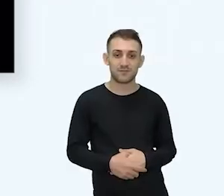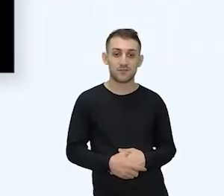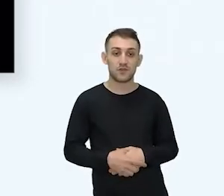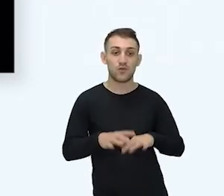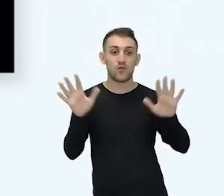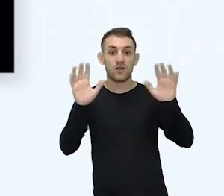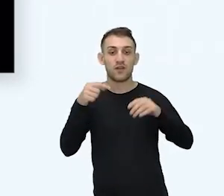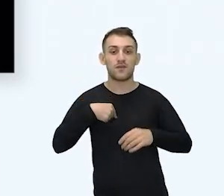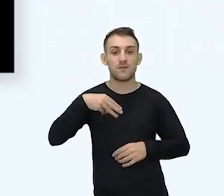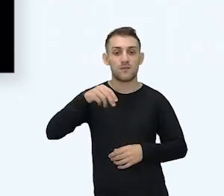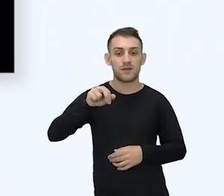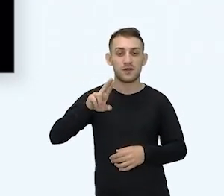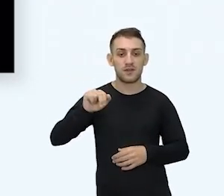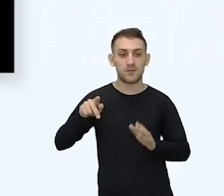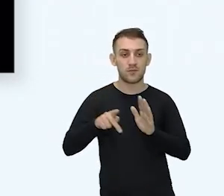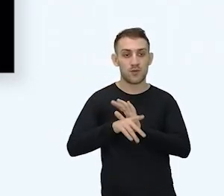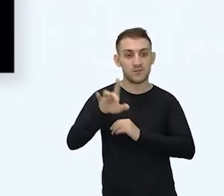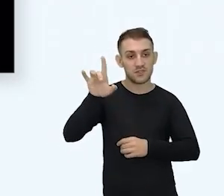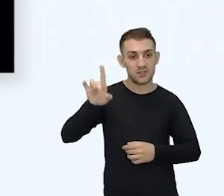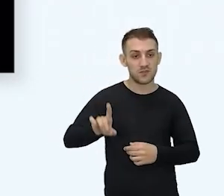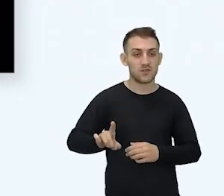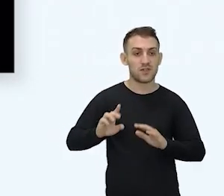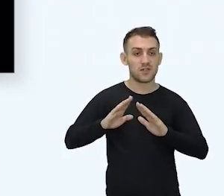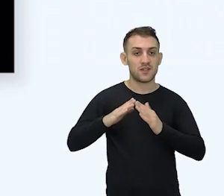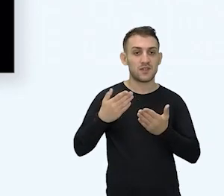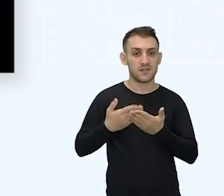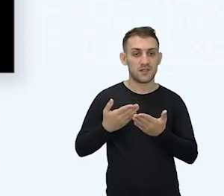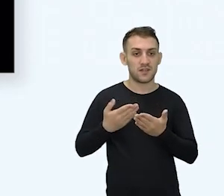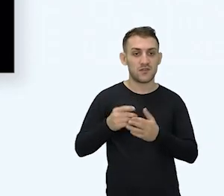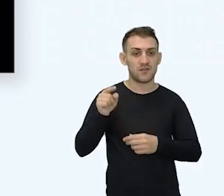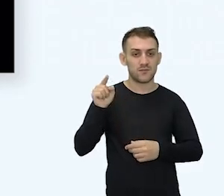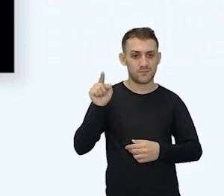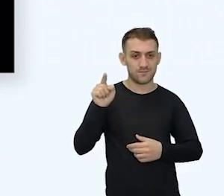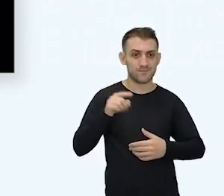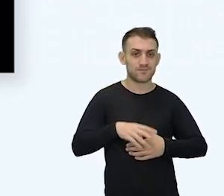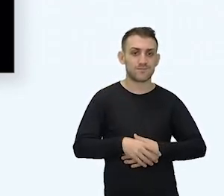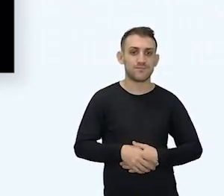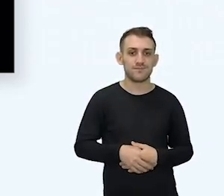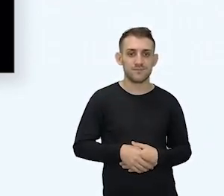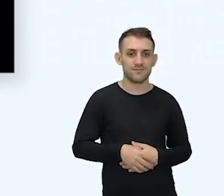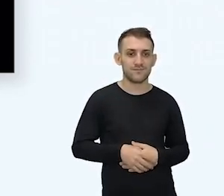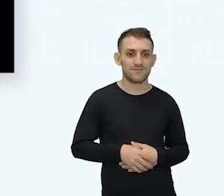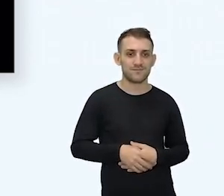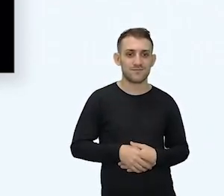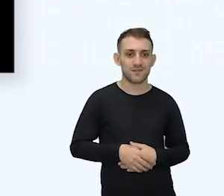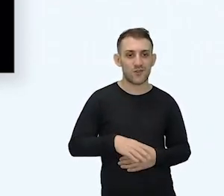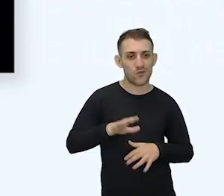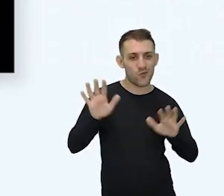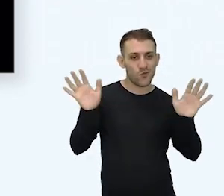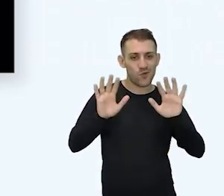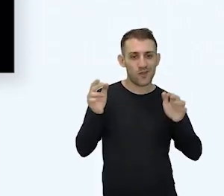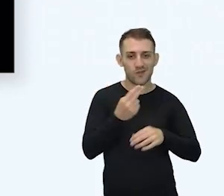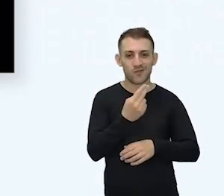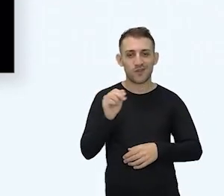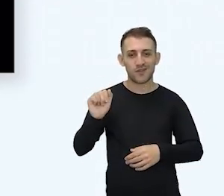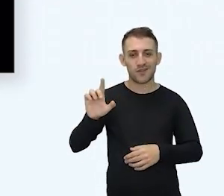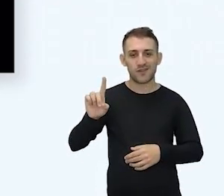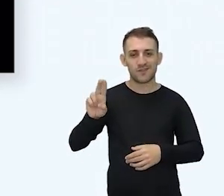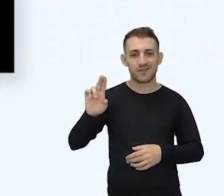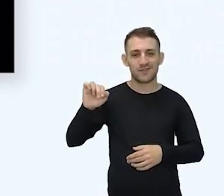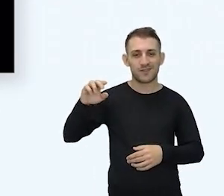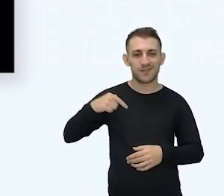sou Maria José, diretora da Escola Dr. William Amin. Oi, meu nome é Adriana, eu